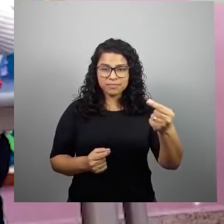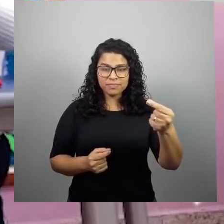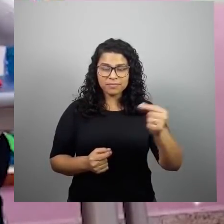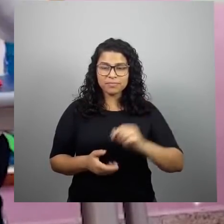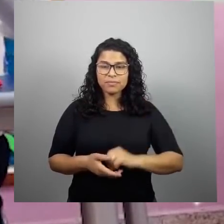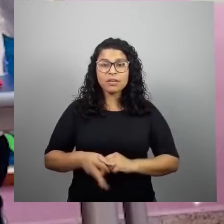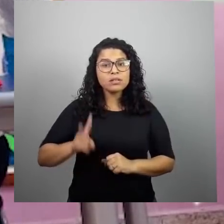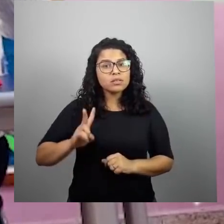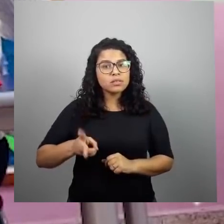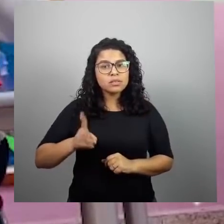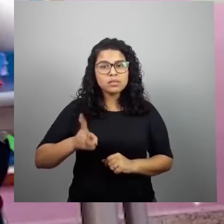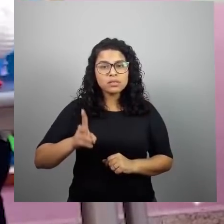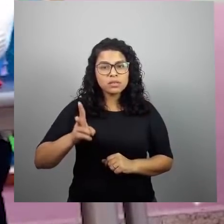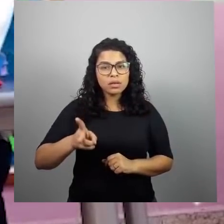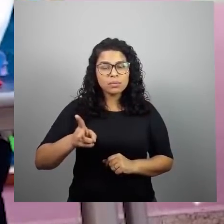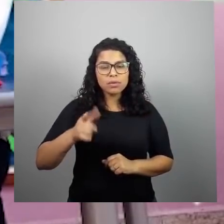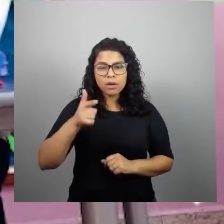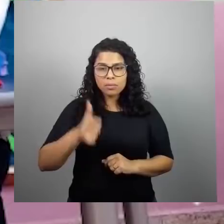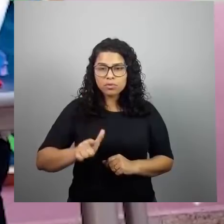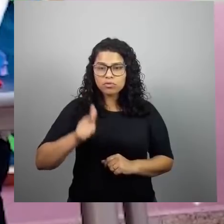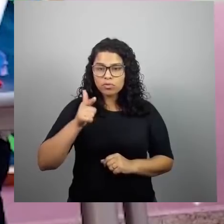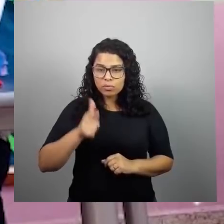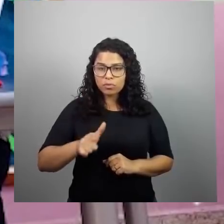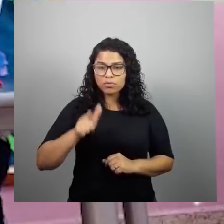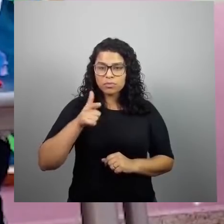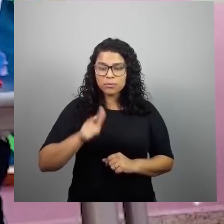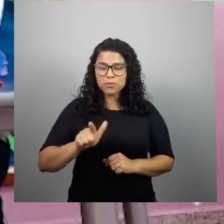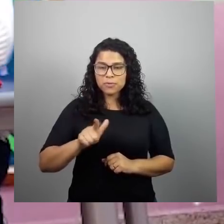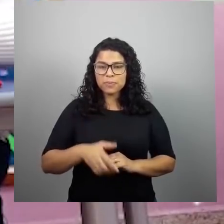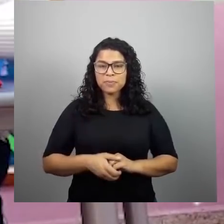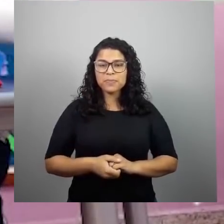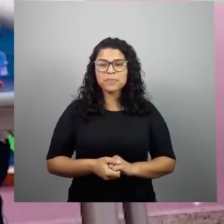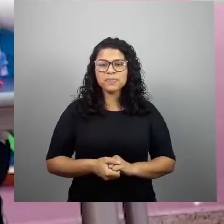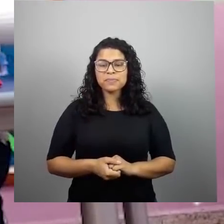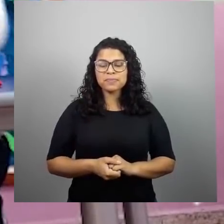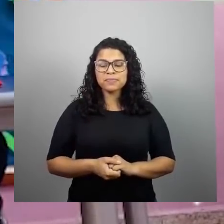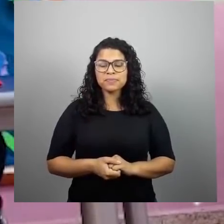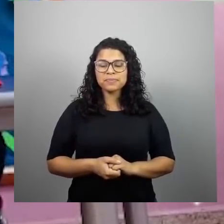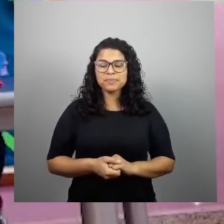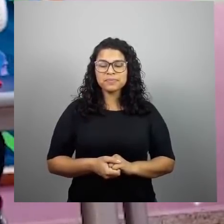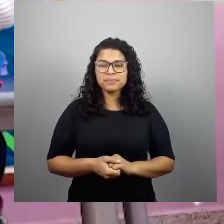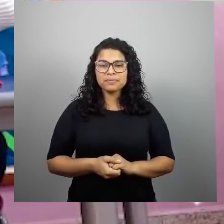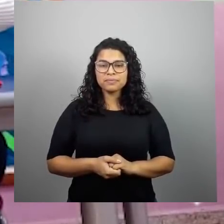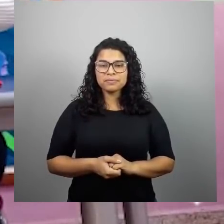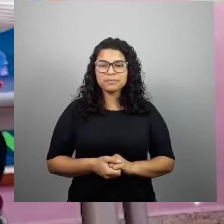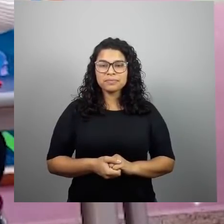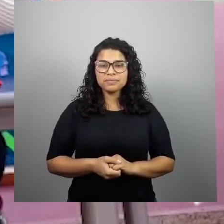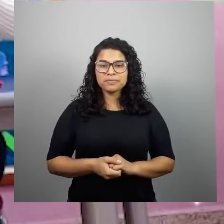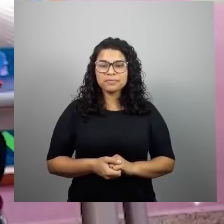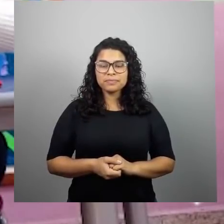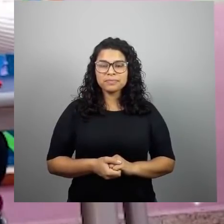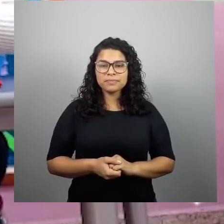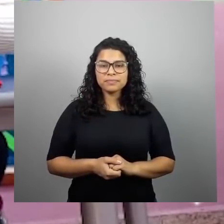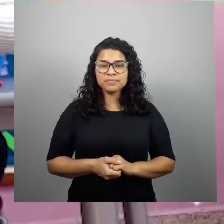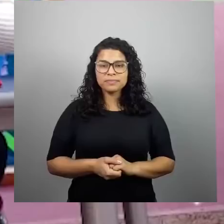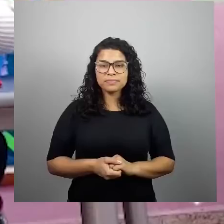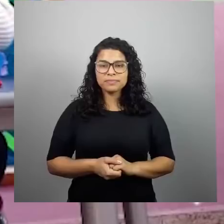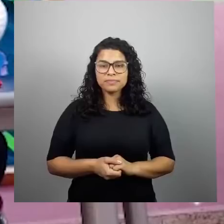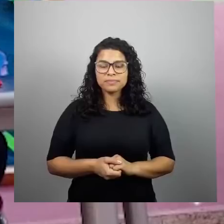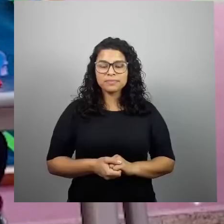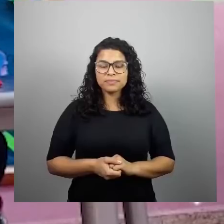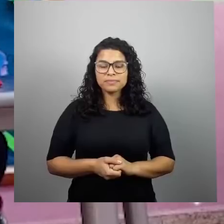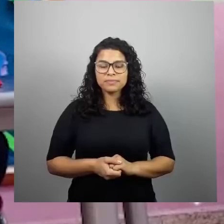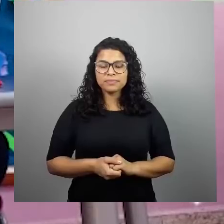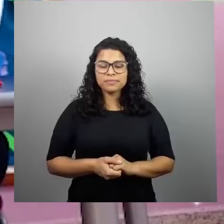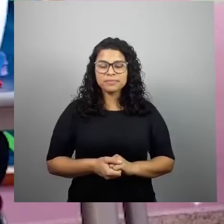fazendo sempre de um lado para o outro. Vamos cruzar novamente e de novo